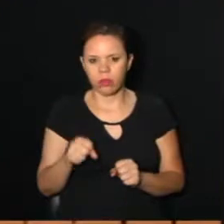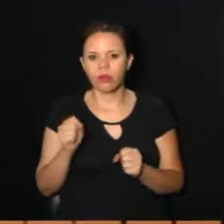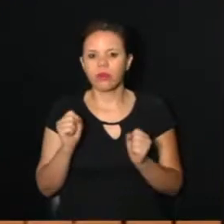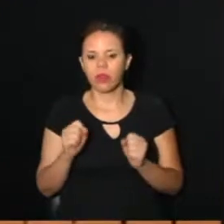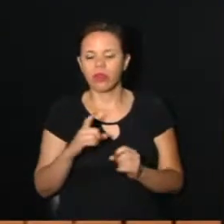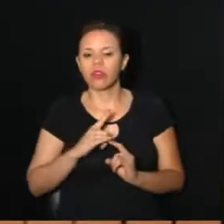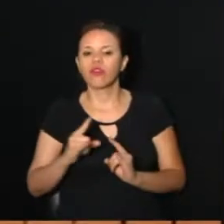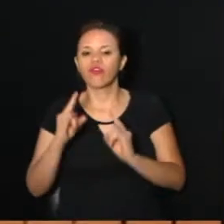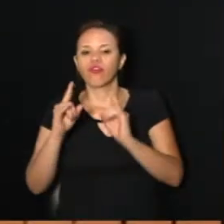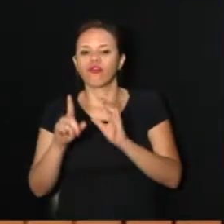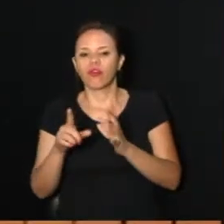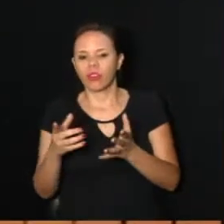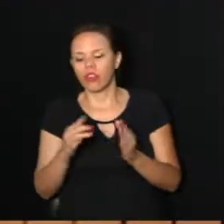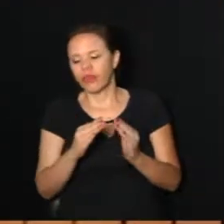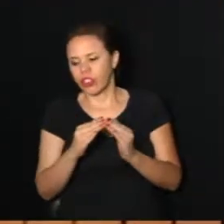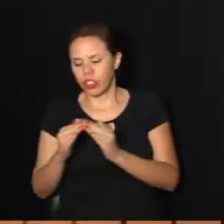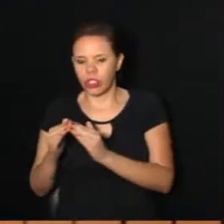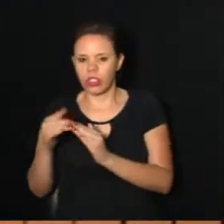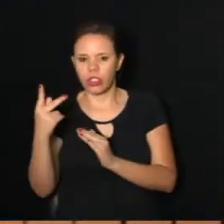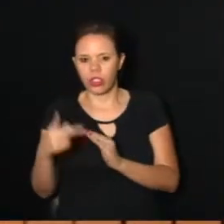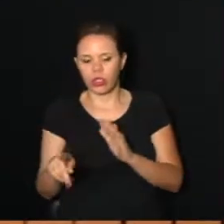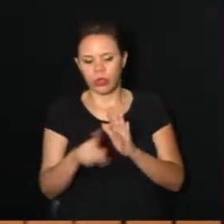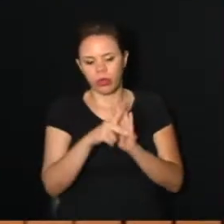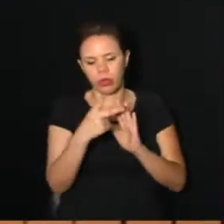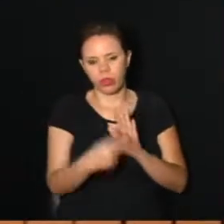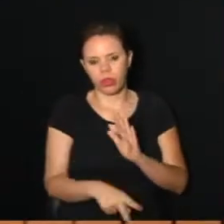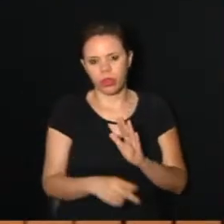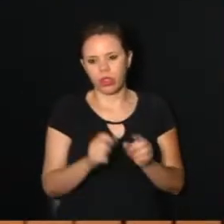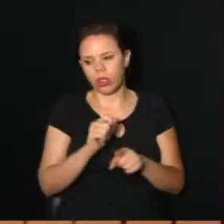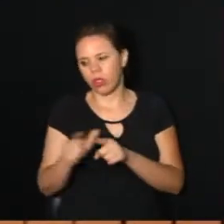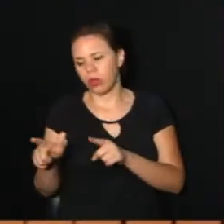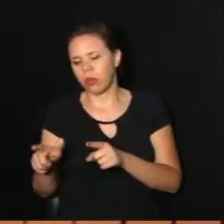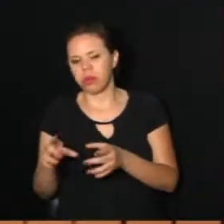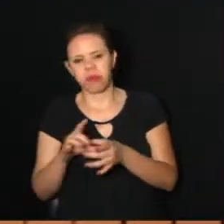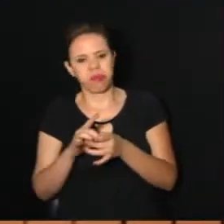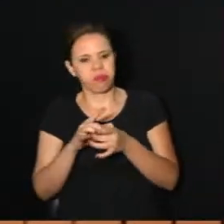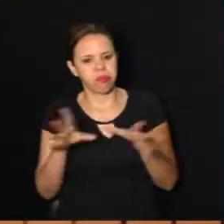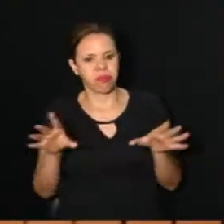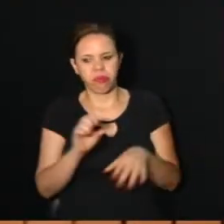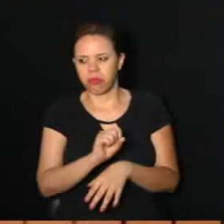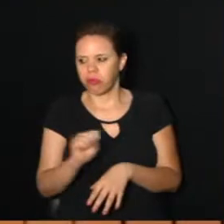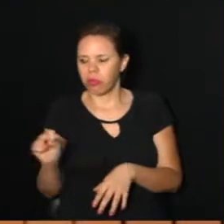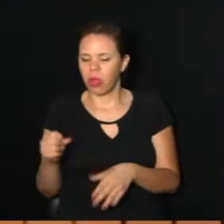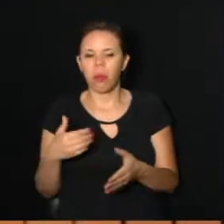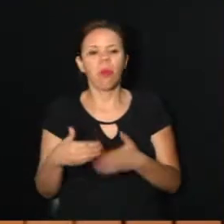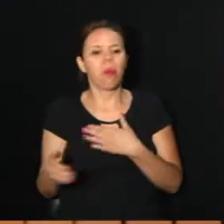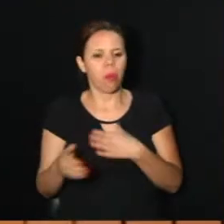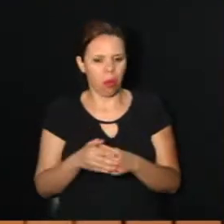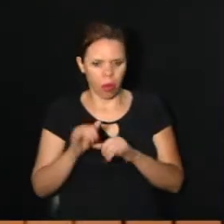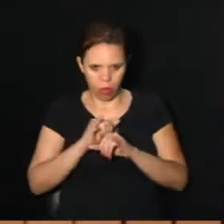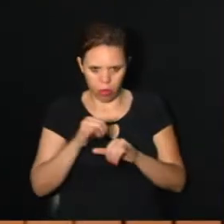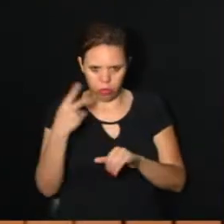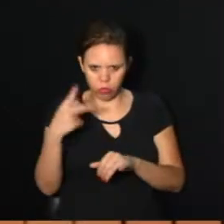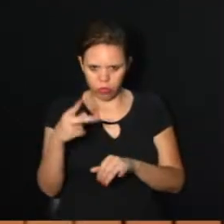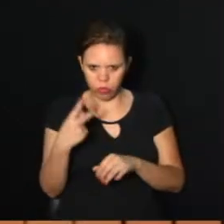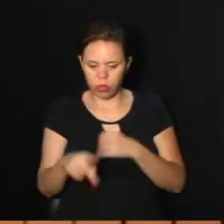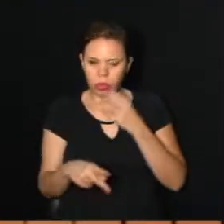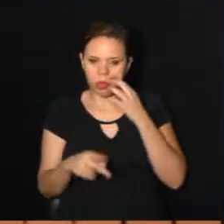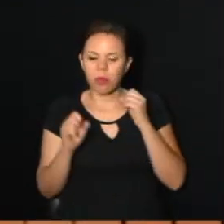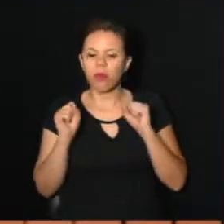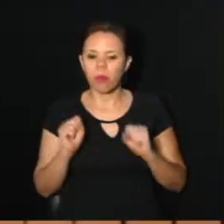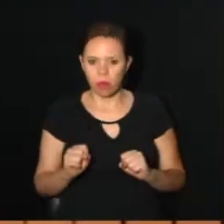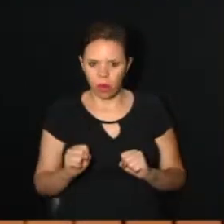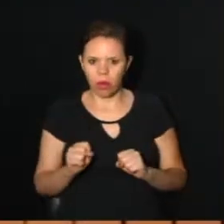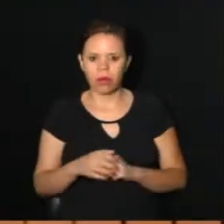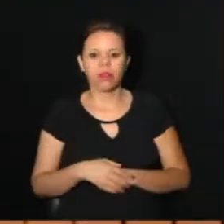aprover, seja do vizinho, seja no seu, seja alugado, seja da sogra, você pode no seu imóvel e você